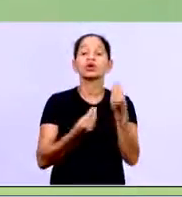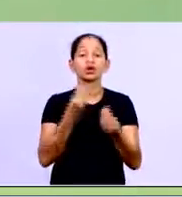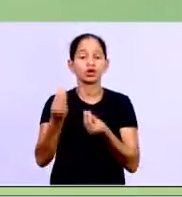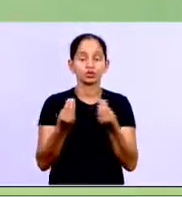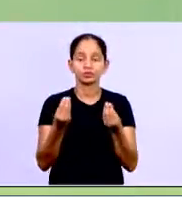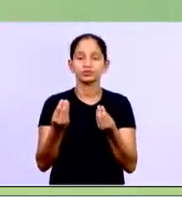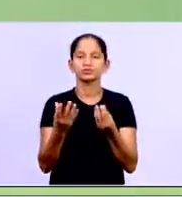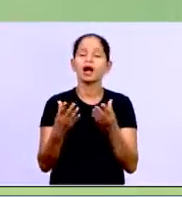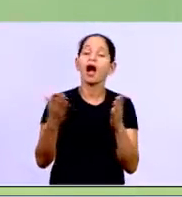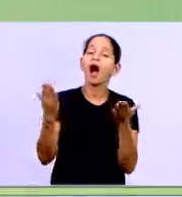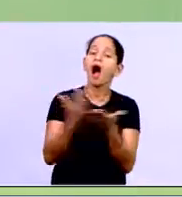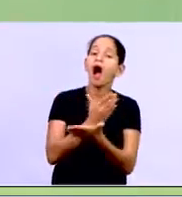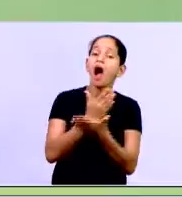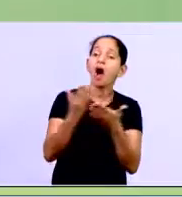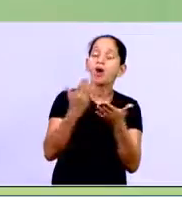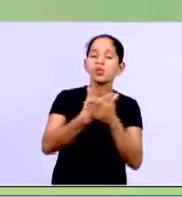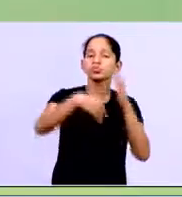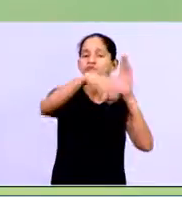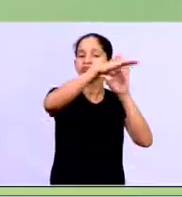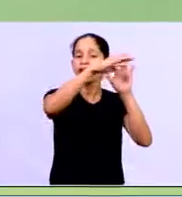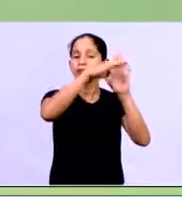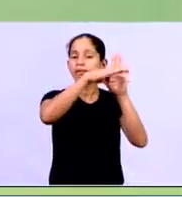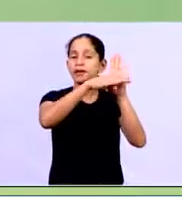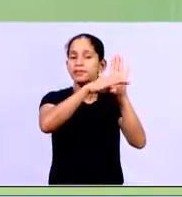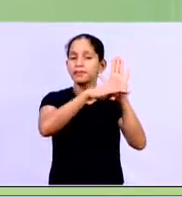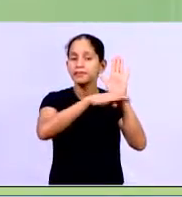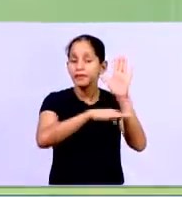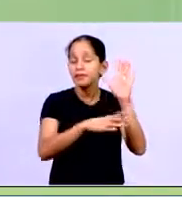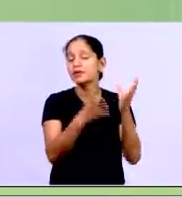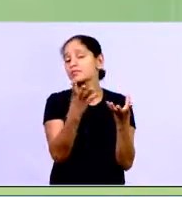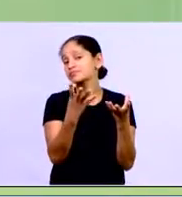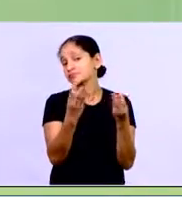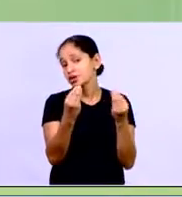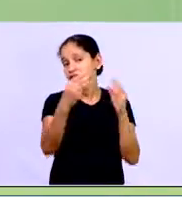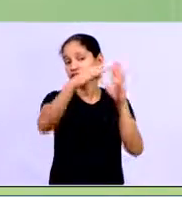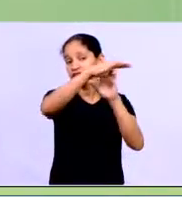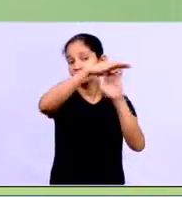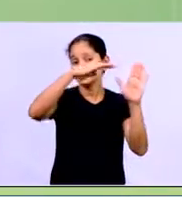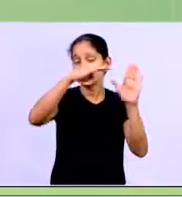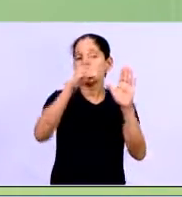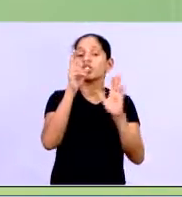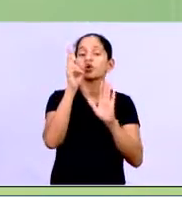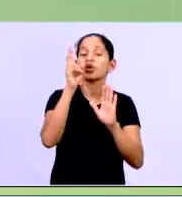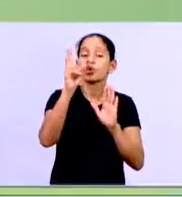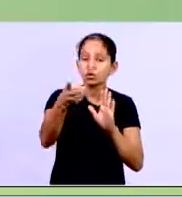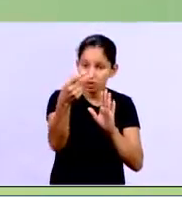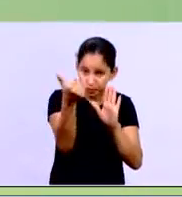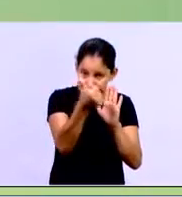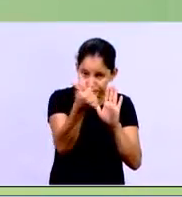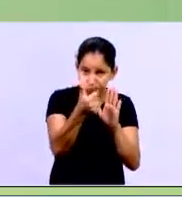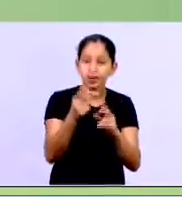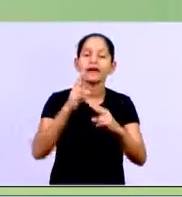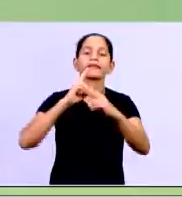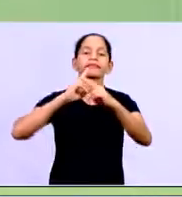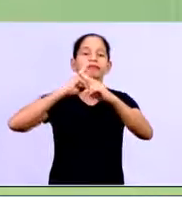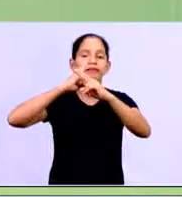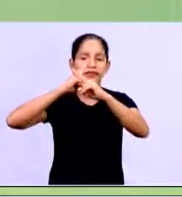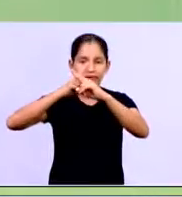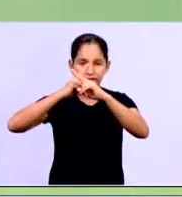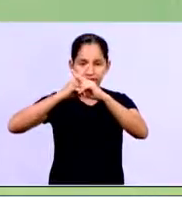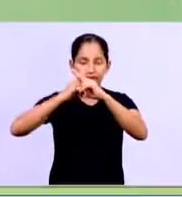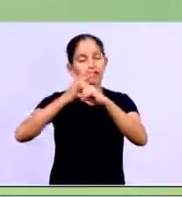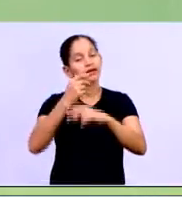aqui a gente colocou alguns, e não existe só esse, né? Temos o sistema de amortização constante, que é esse adotado pelo